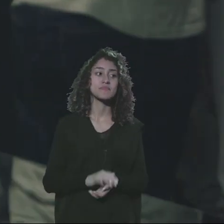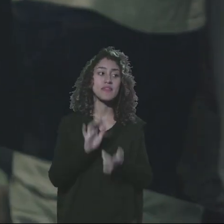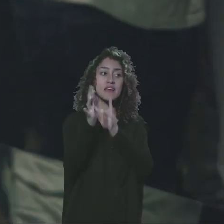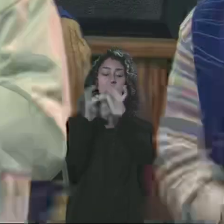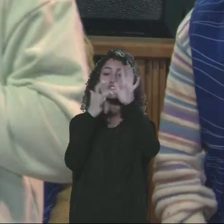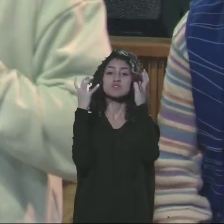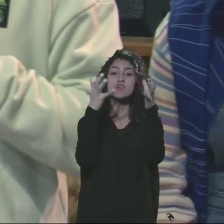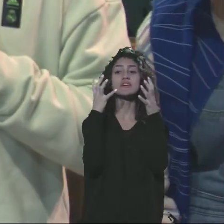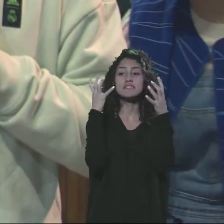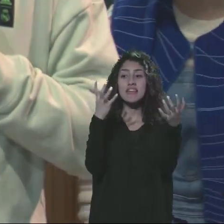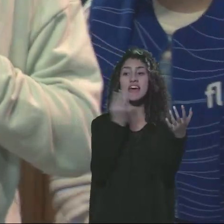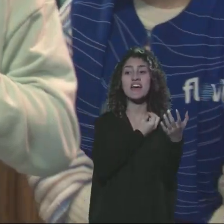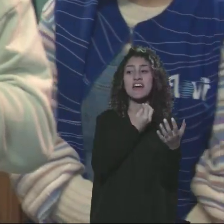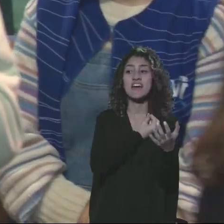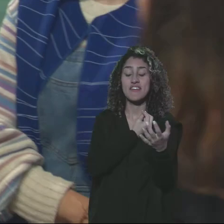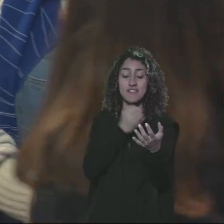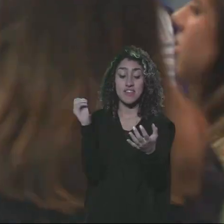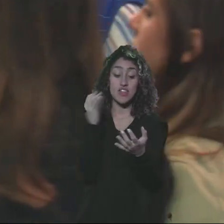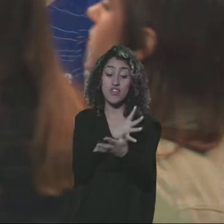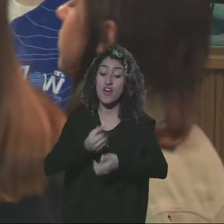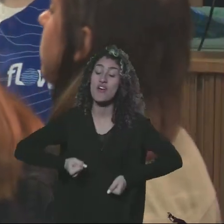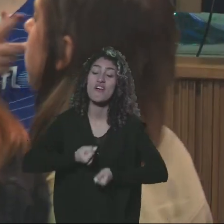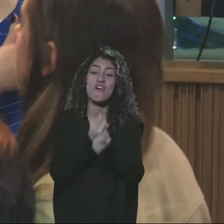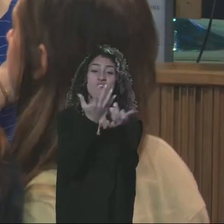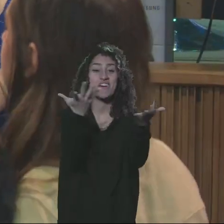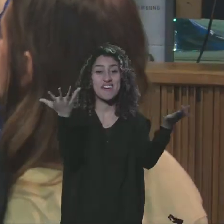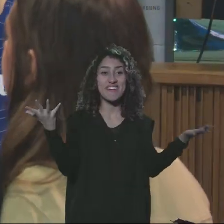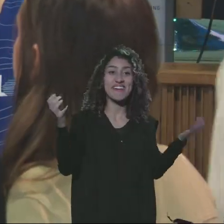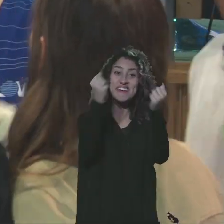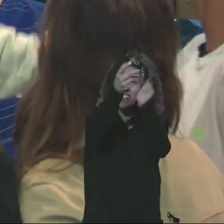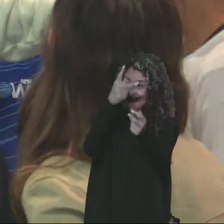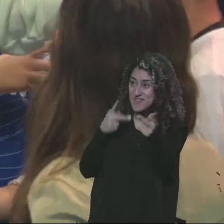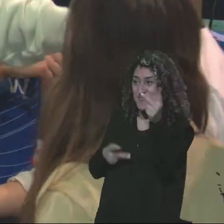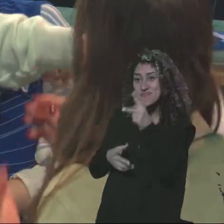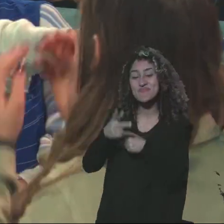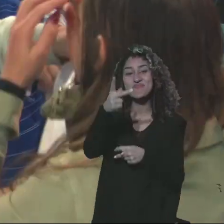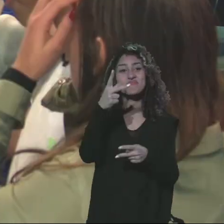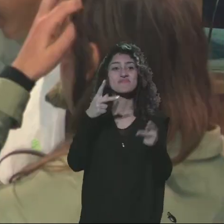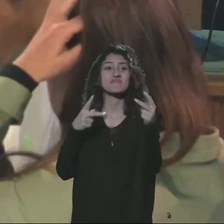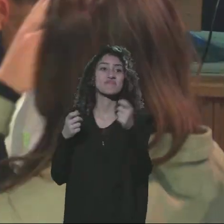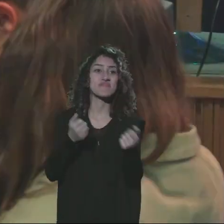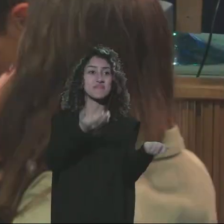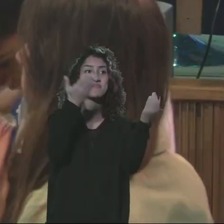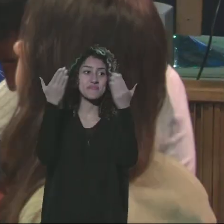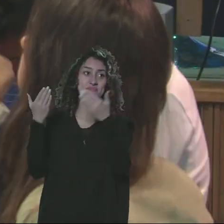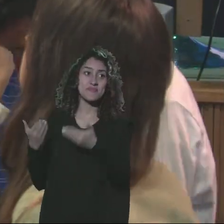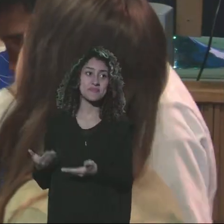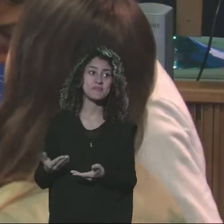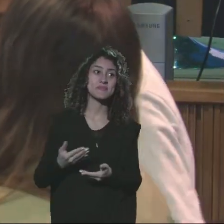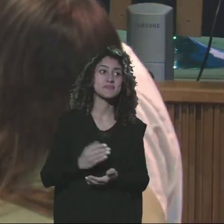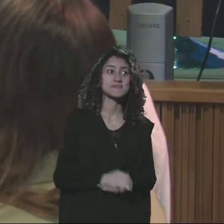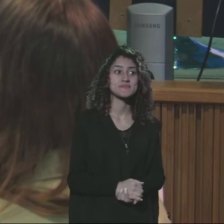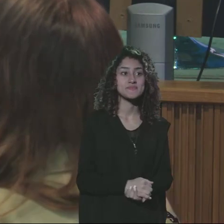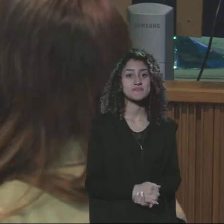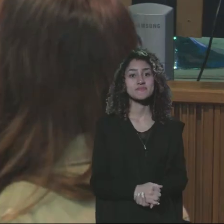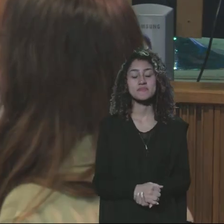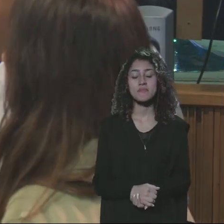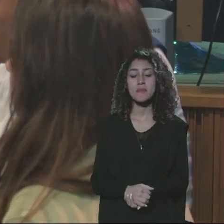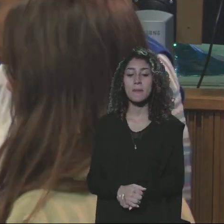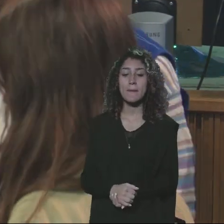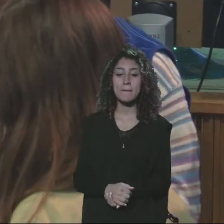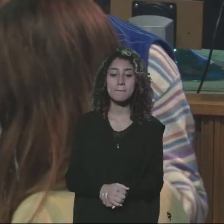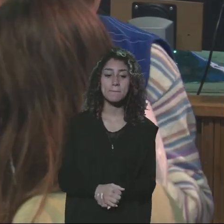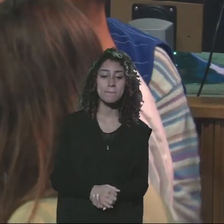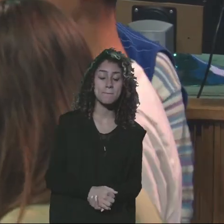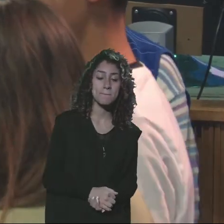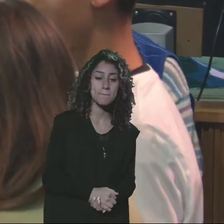quer te dar vida nova. Venha, venha. Pode vir, pode vir. Venha.